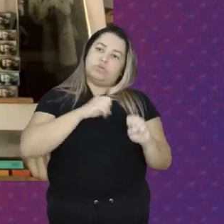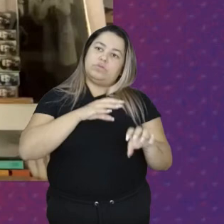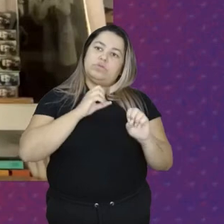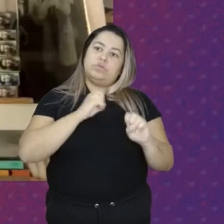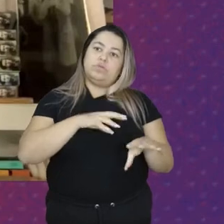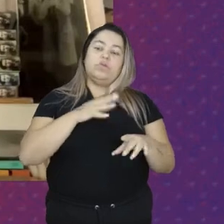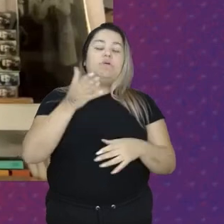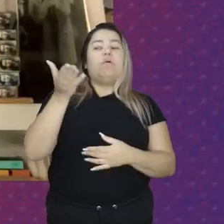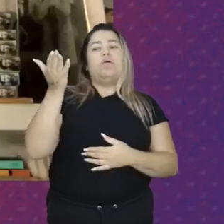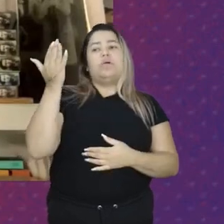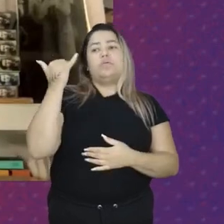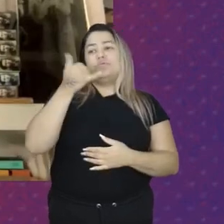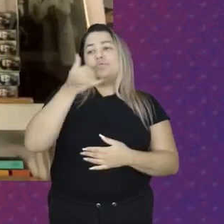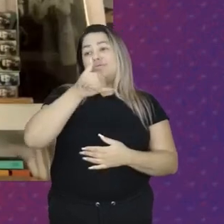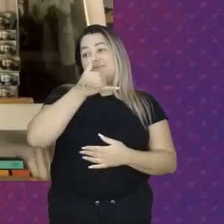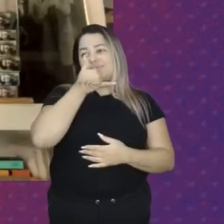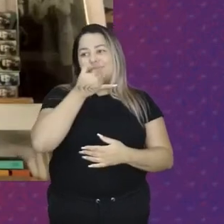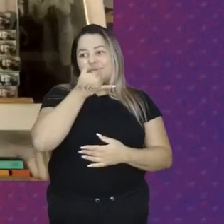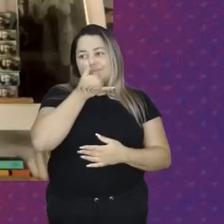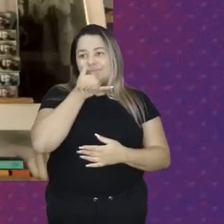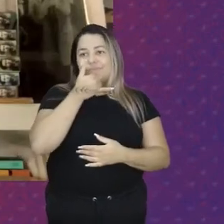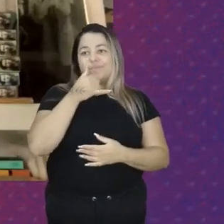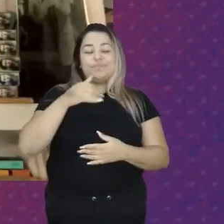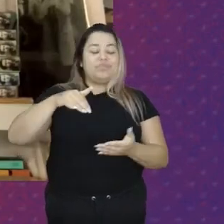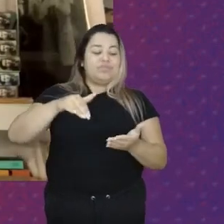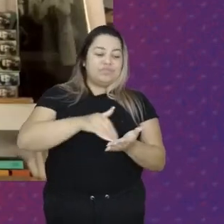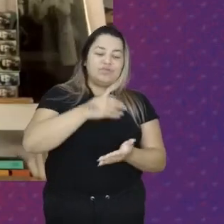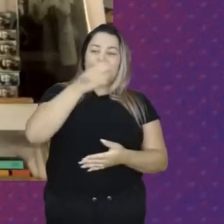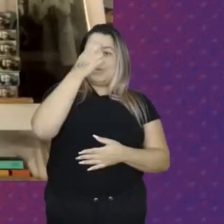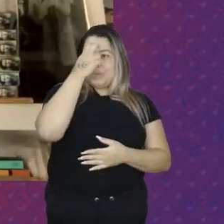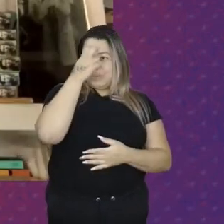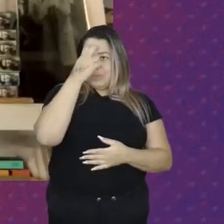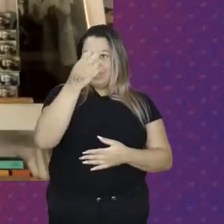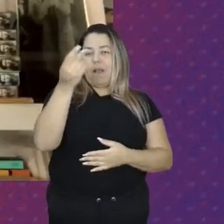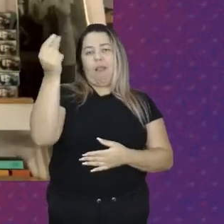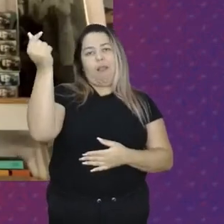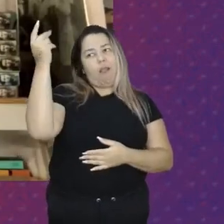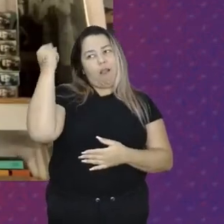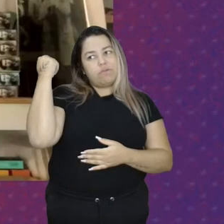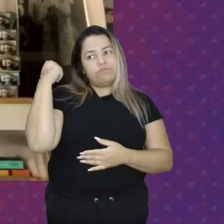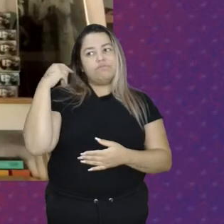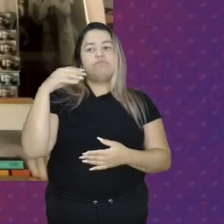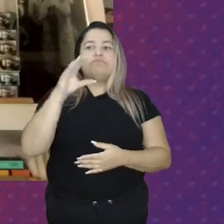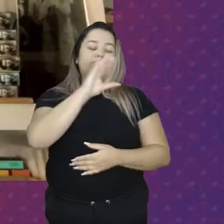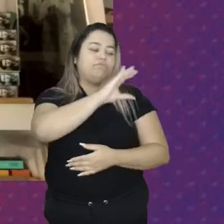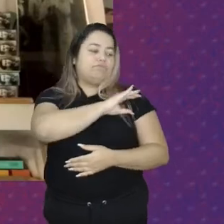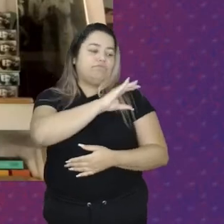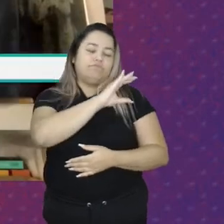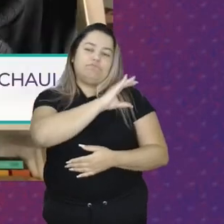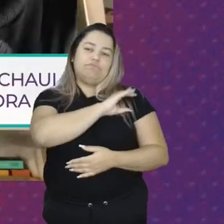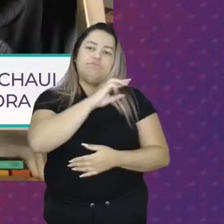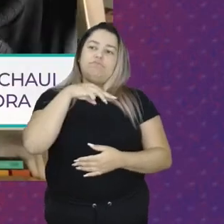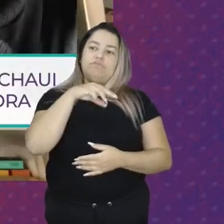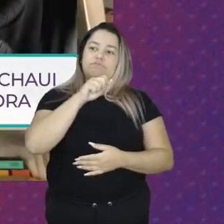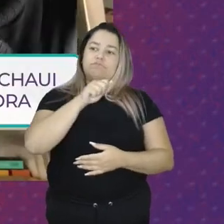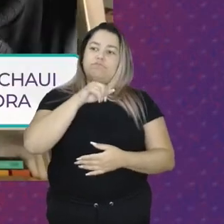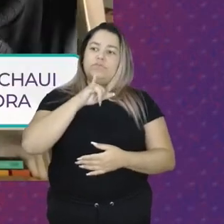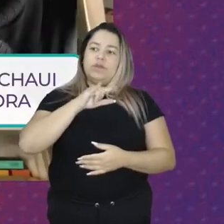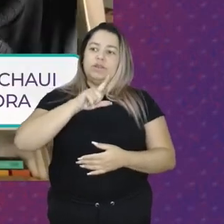à época, dos secretários de Cultura à época, e foi coordenado pela Marilena